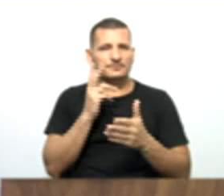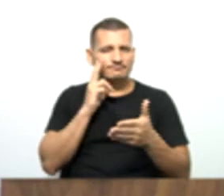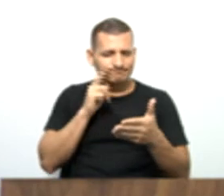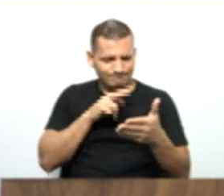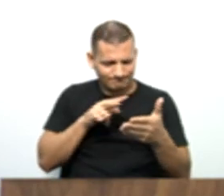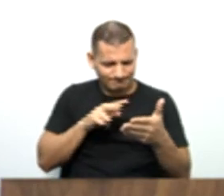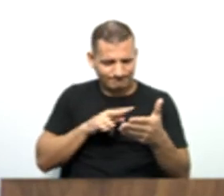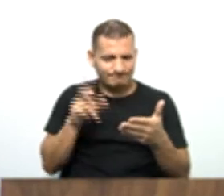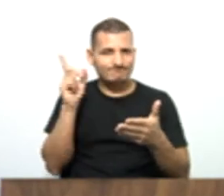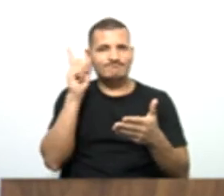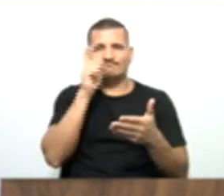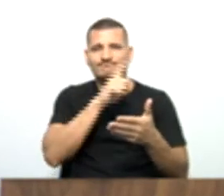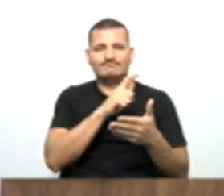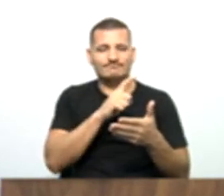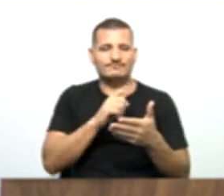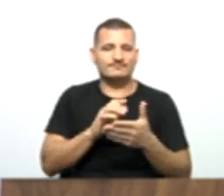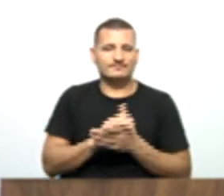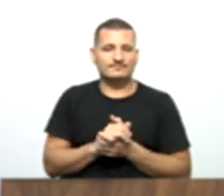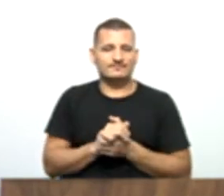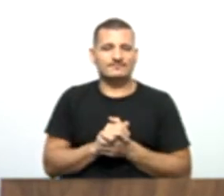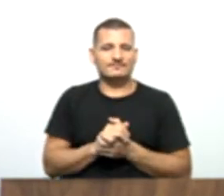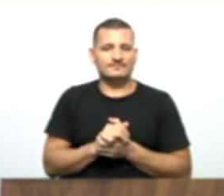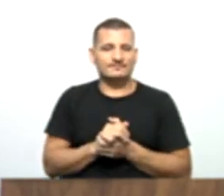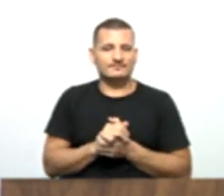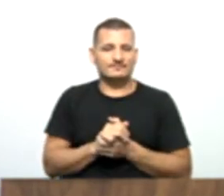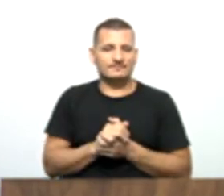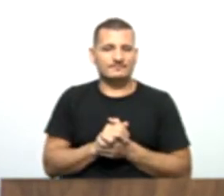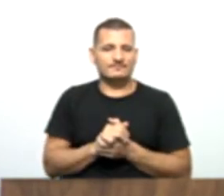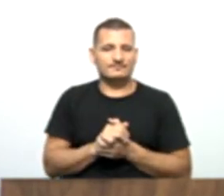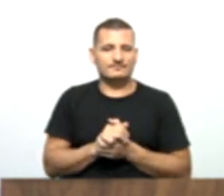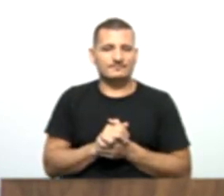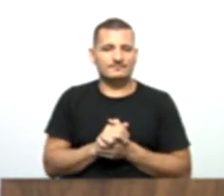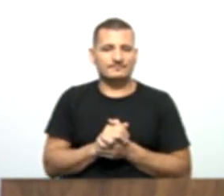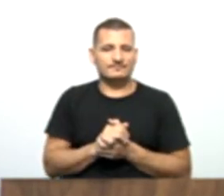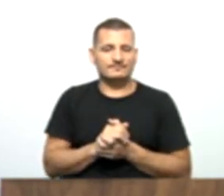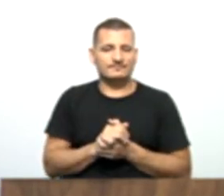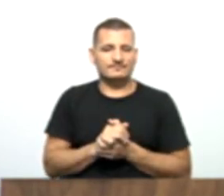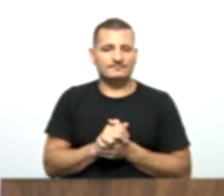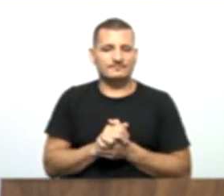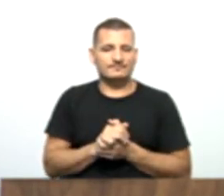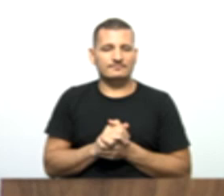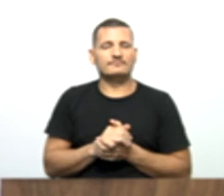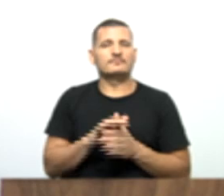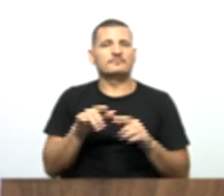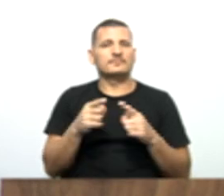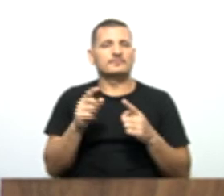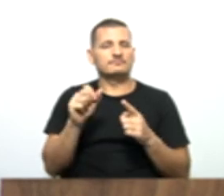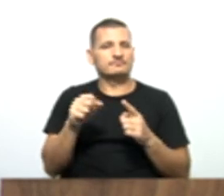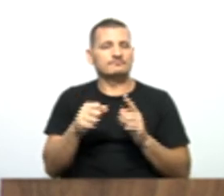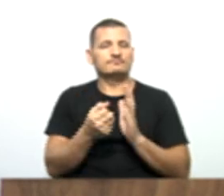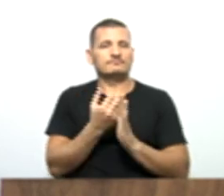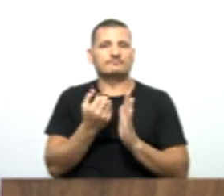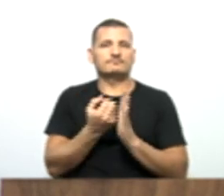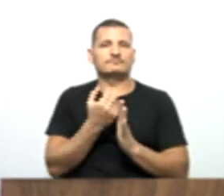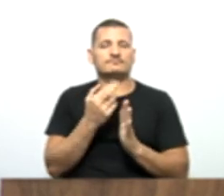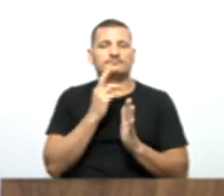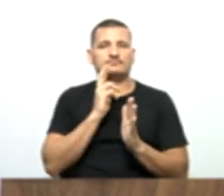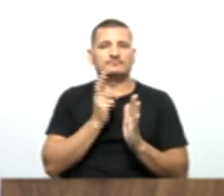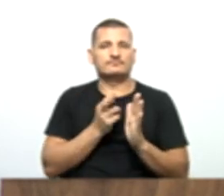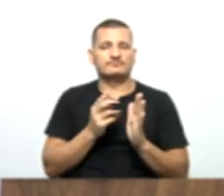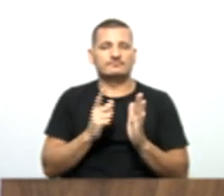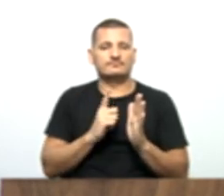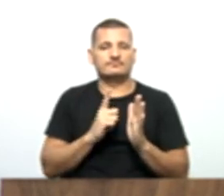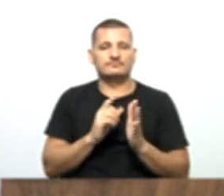de visualizar as respostas aqui não tem através problema não, professor. mas estão sim participando e respondendo, né?